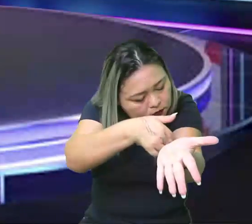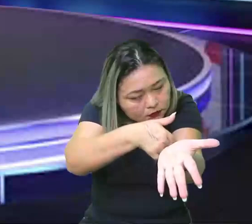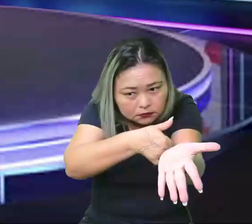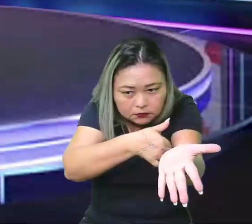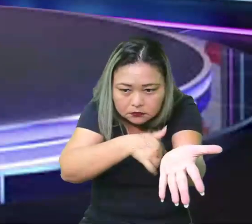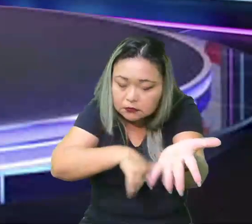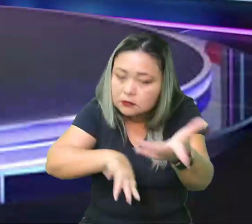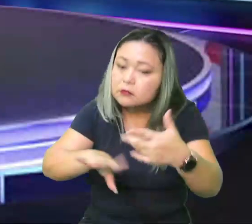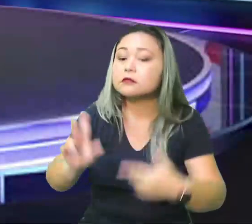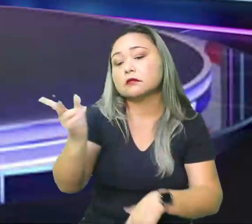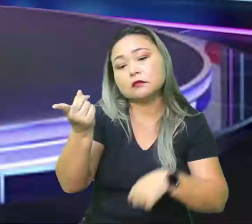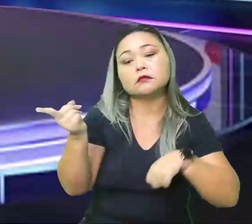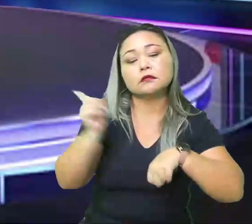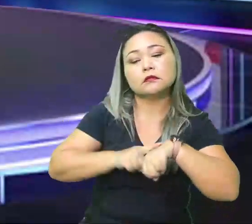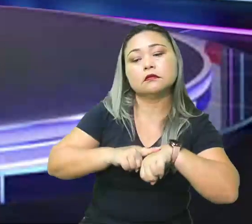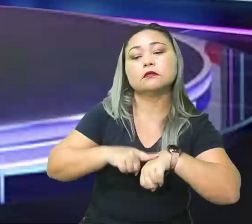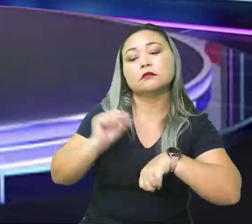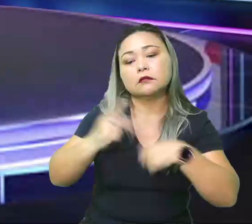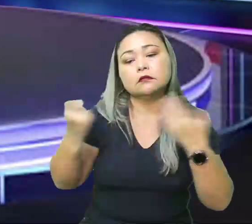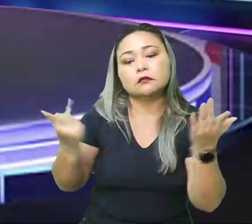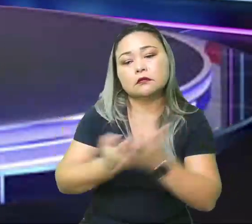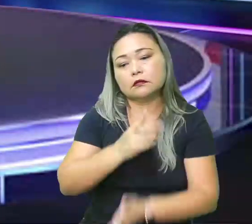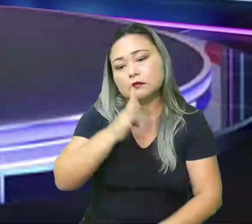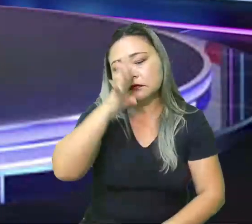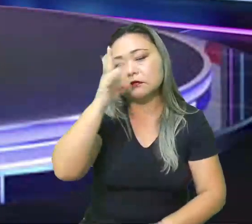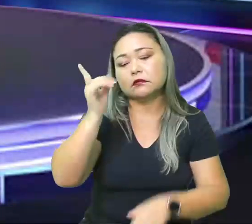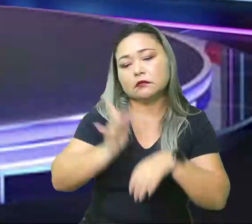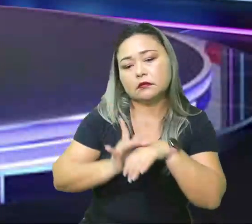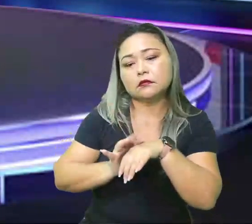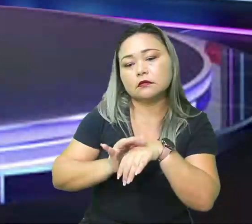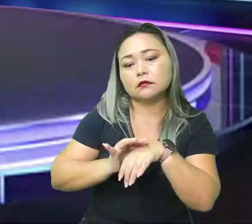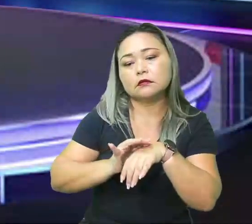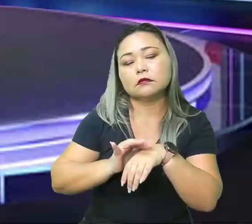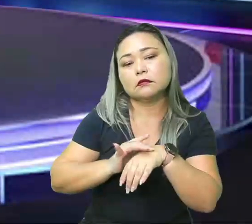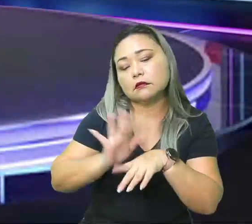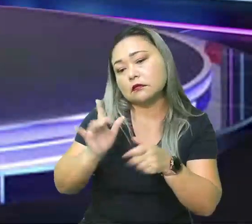agentes patogênicos que podem causar alguma doença ou